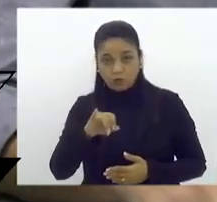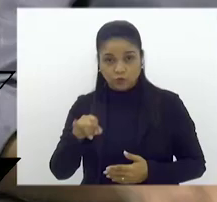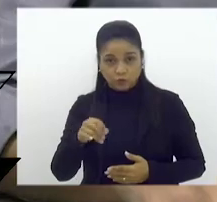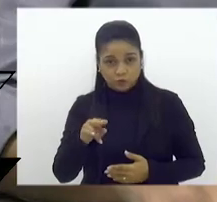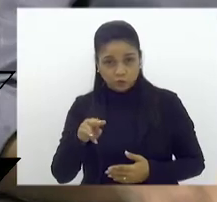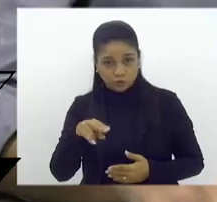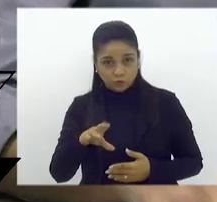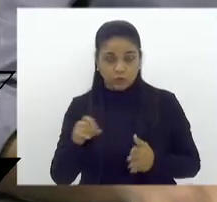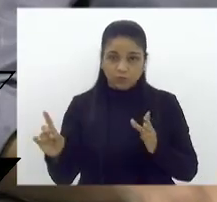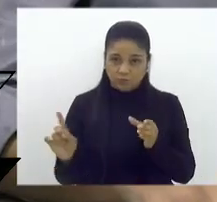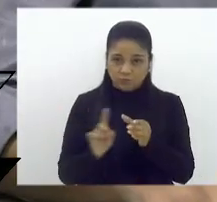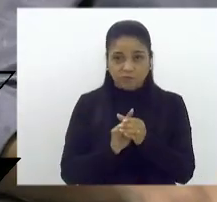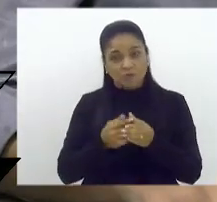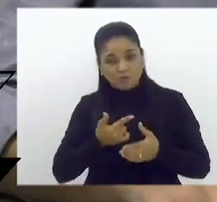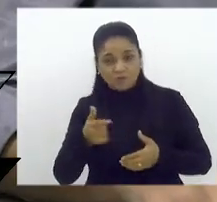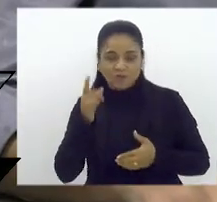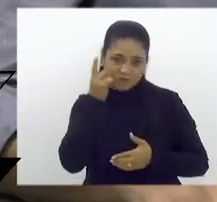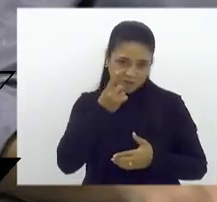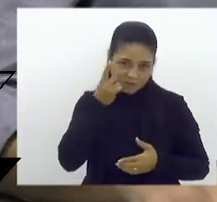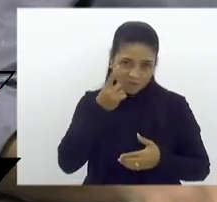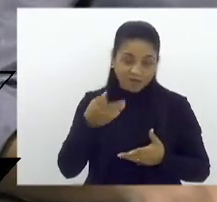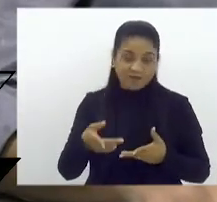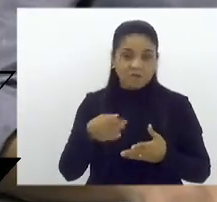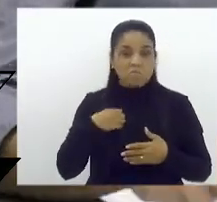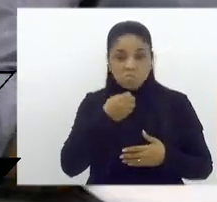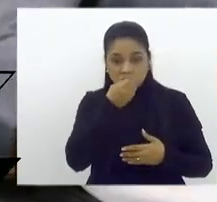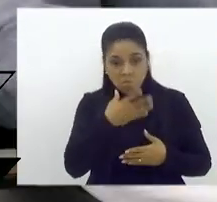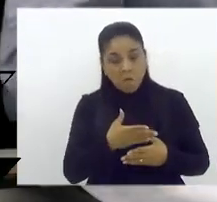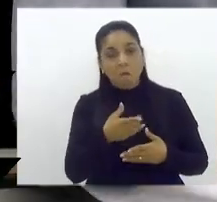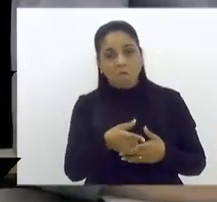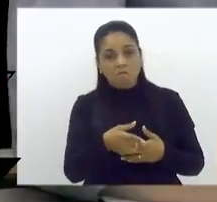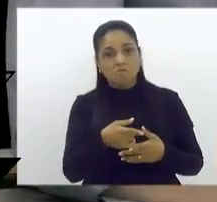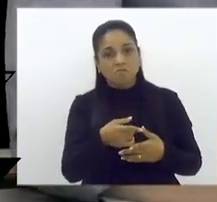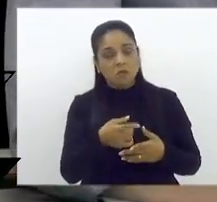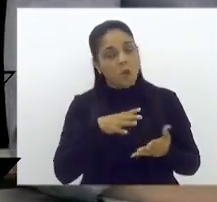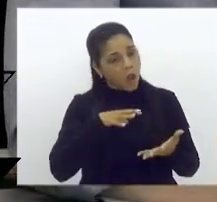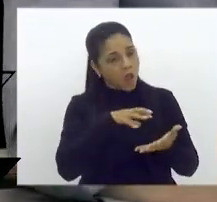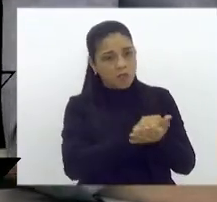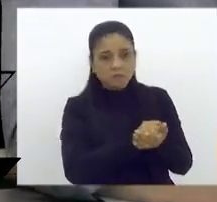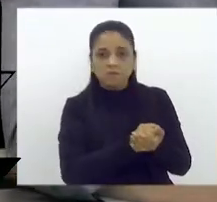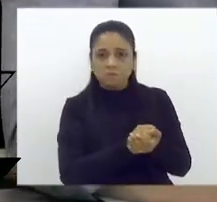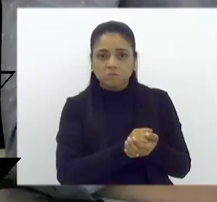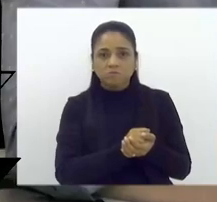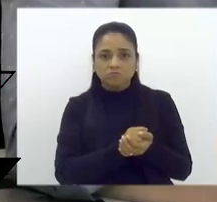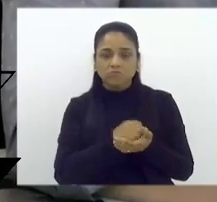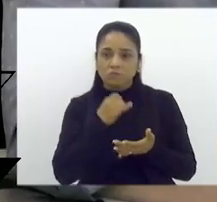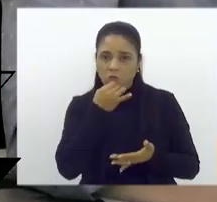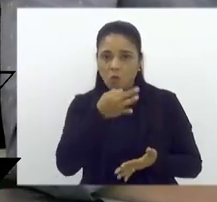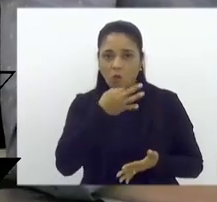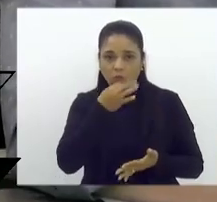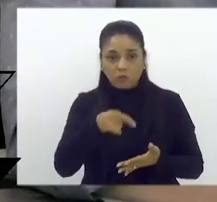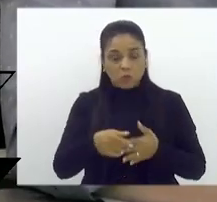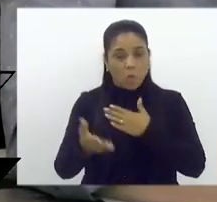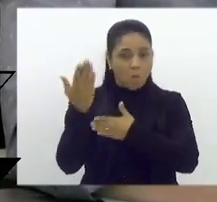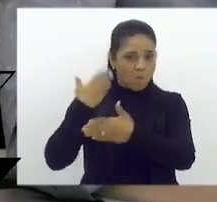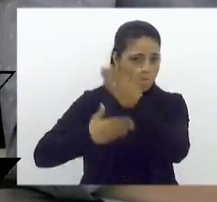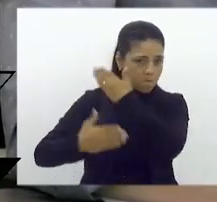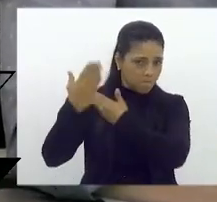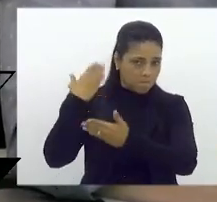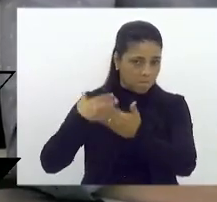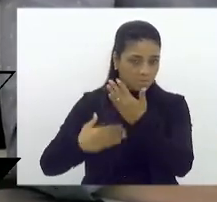ele cria um precedente que eu acho bom, mas eu quero registrar, porque no passado, quando a gente